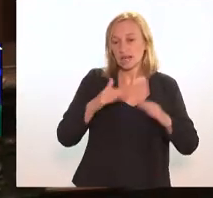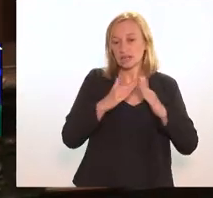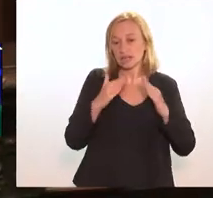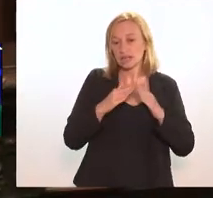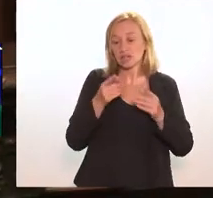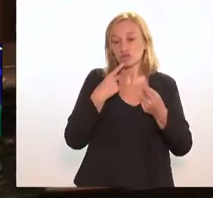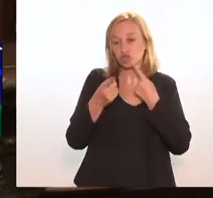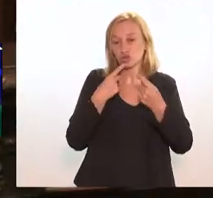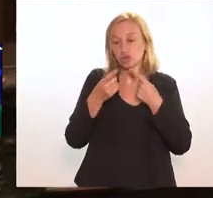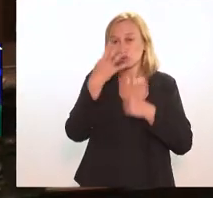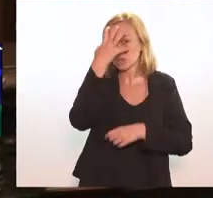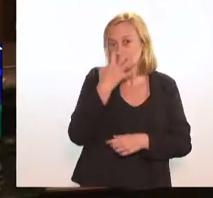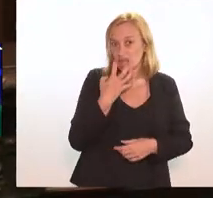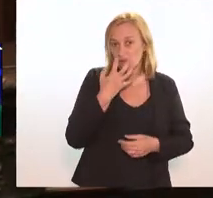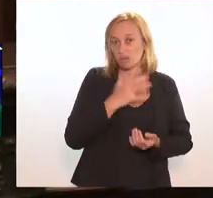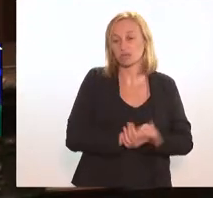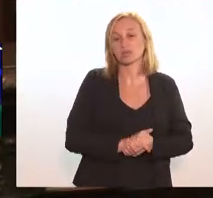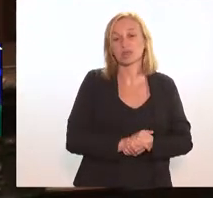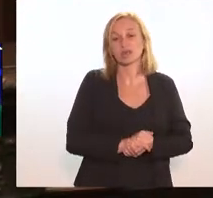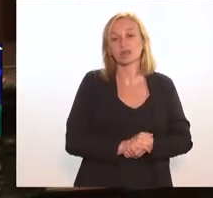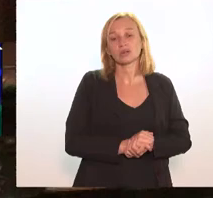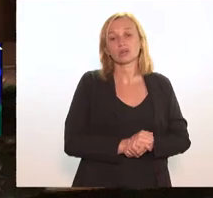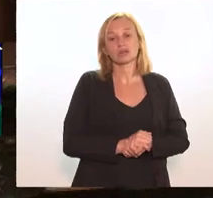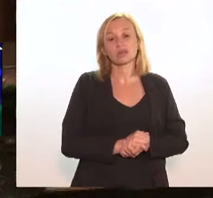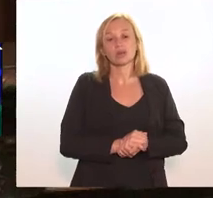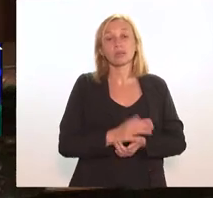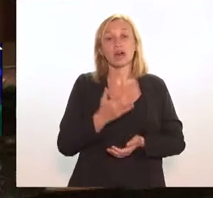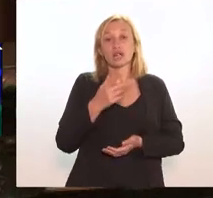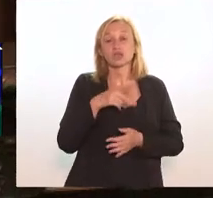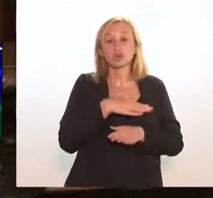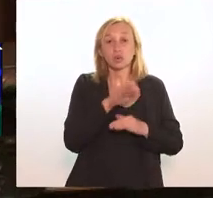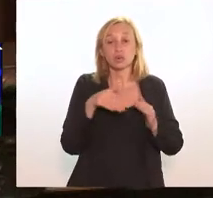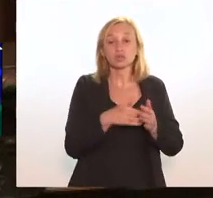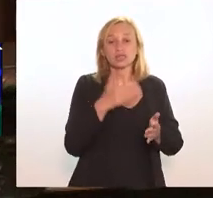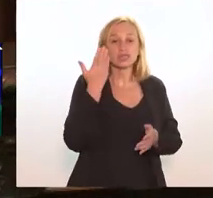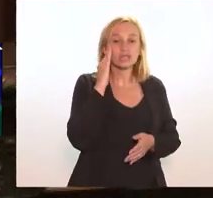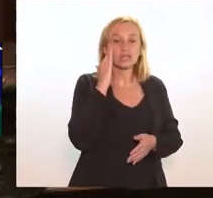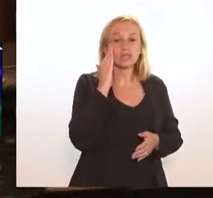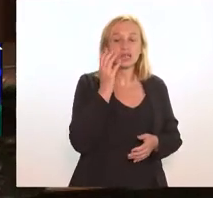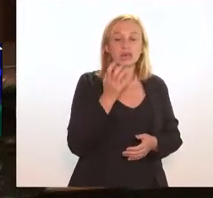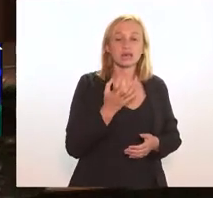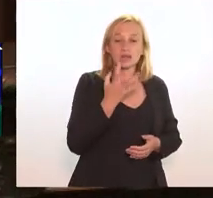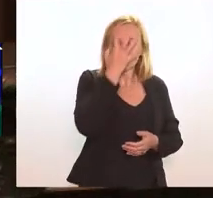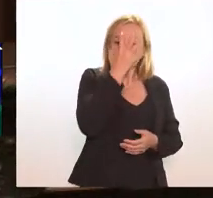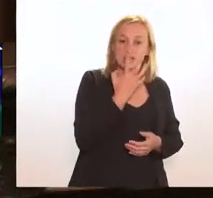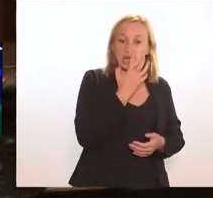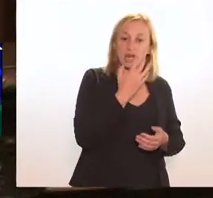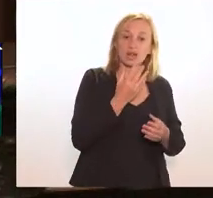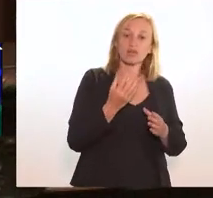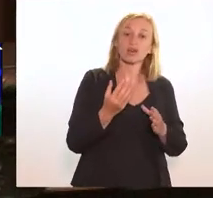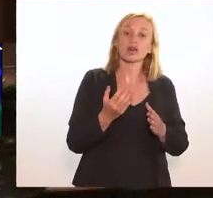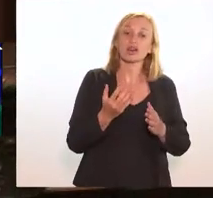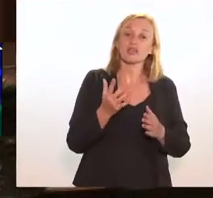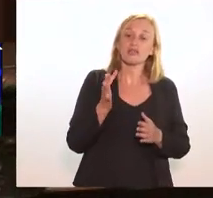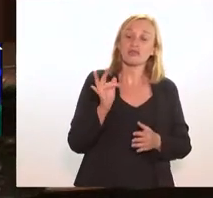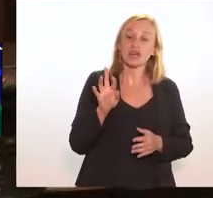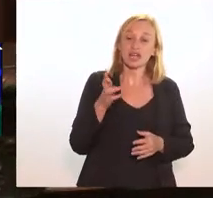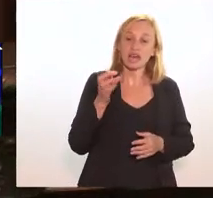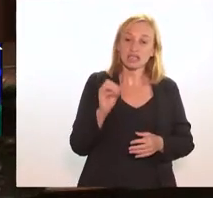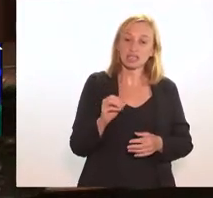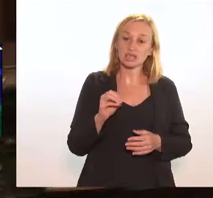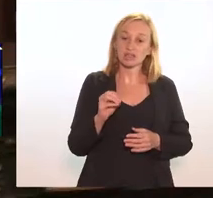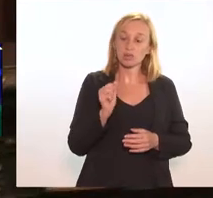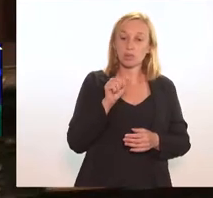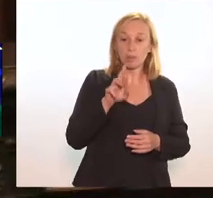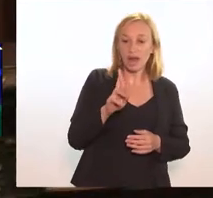debate seríssimo para que ninguém entendesse que isso seria feriadão com bares